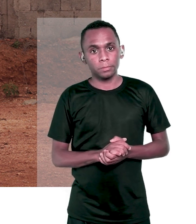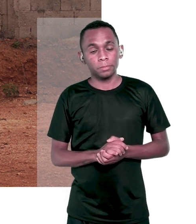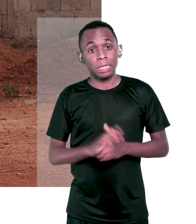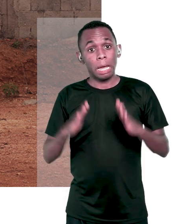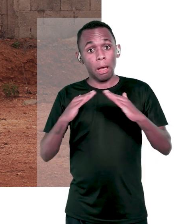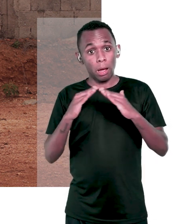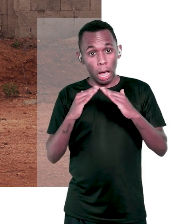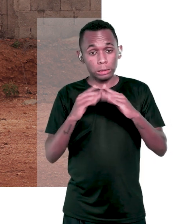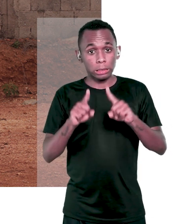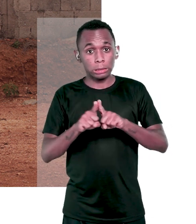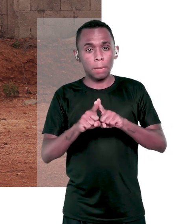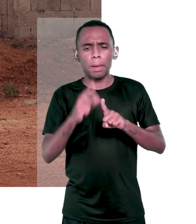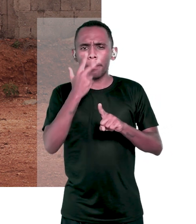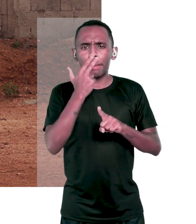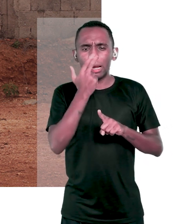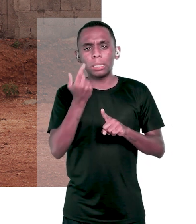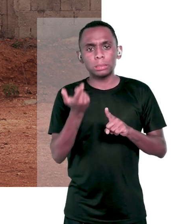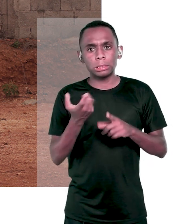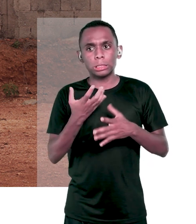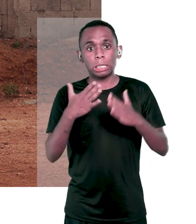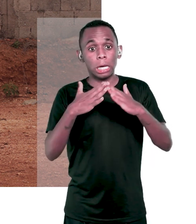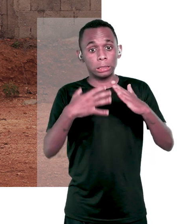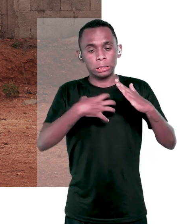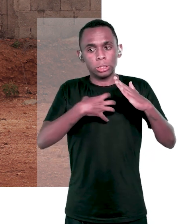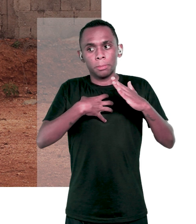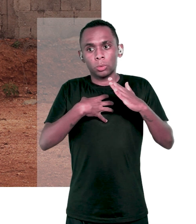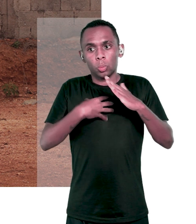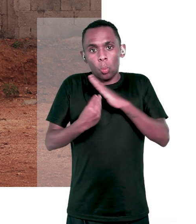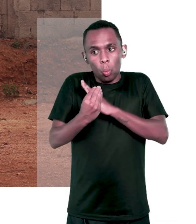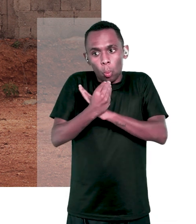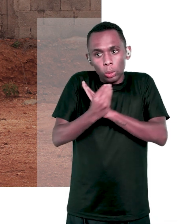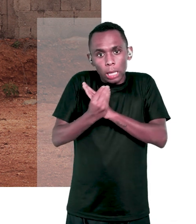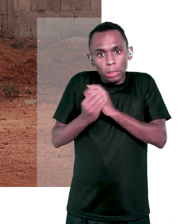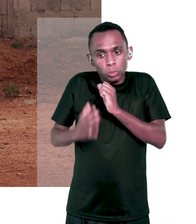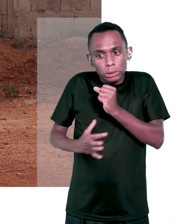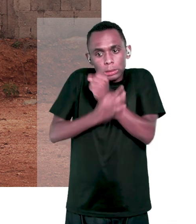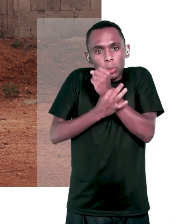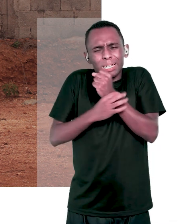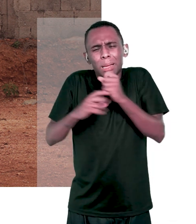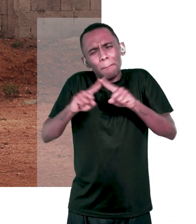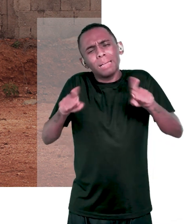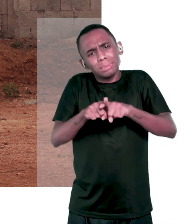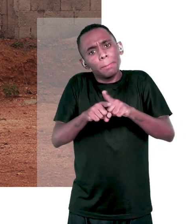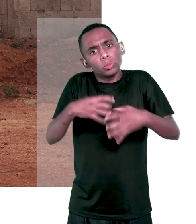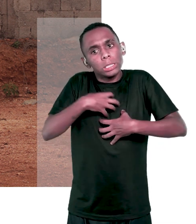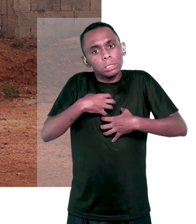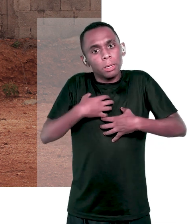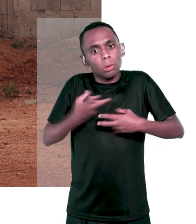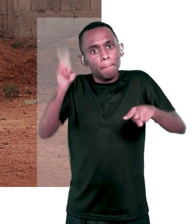e fica só essa jaula só essa jaula casa essa casa é pura